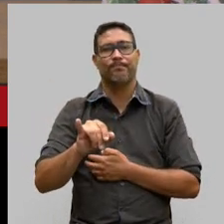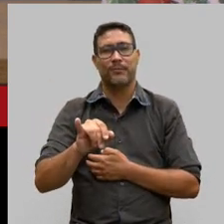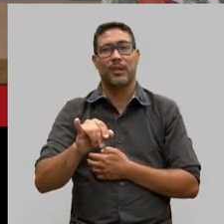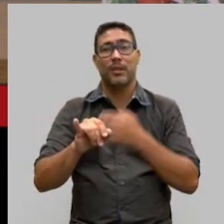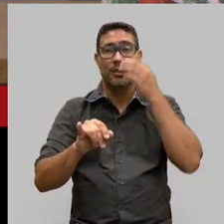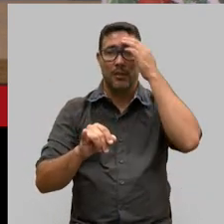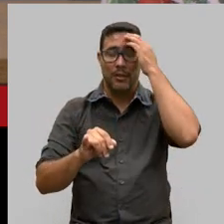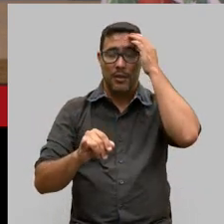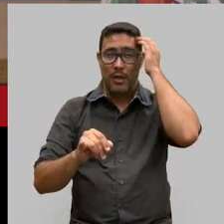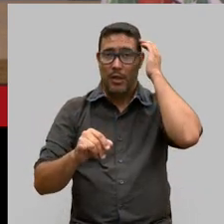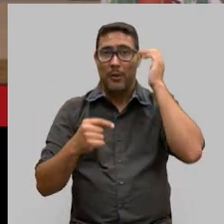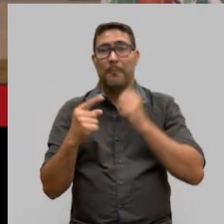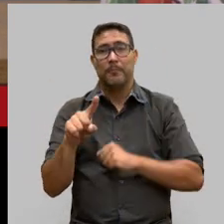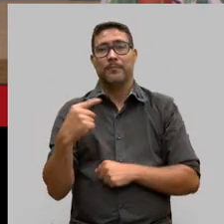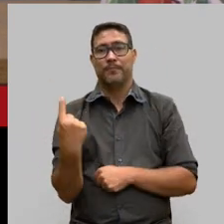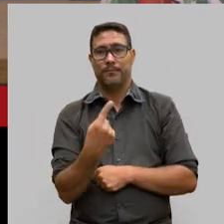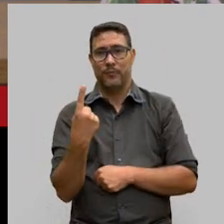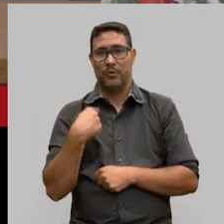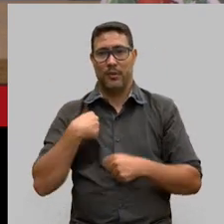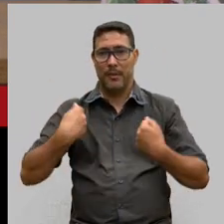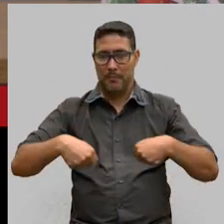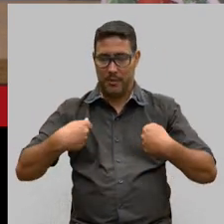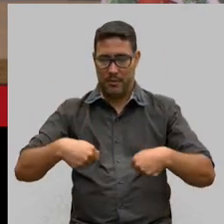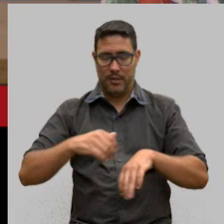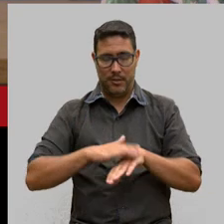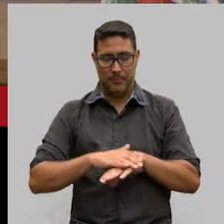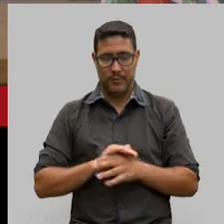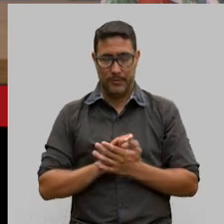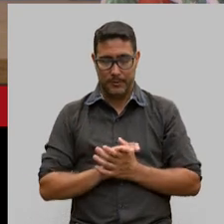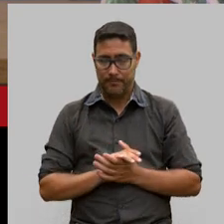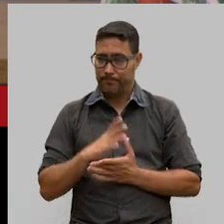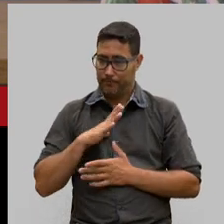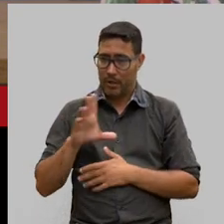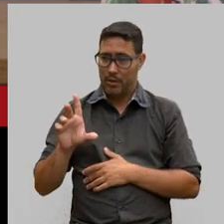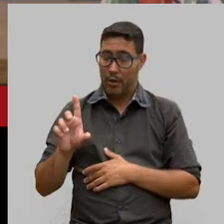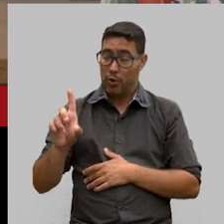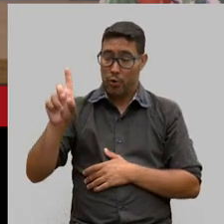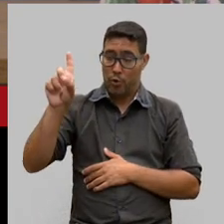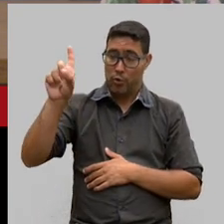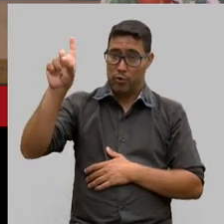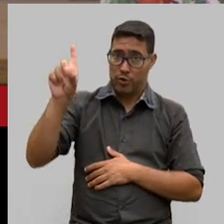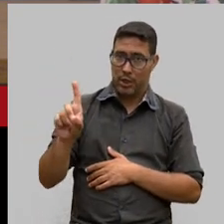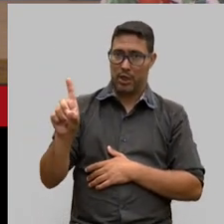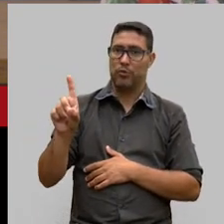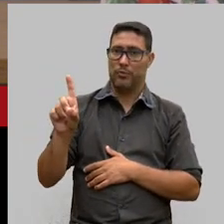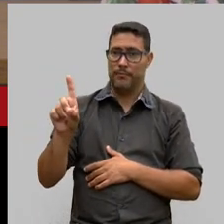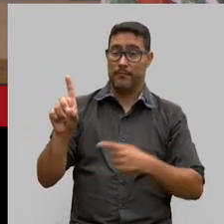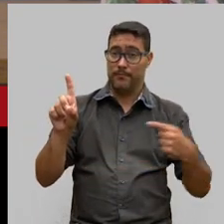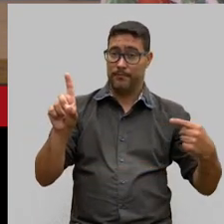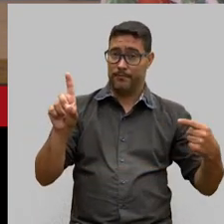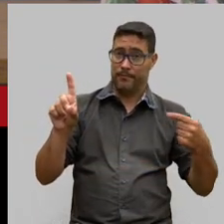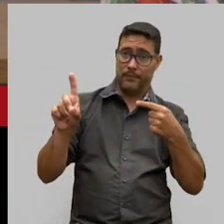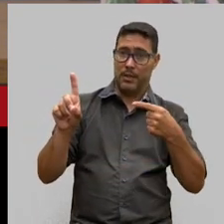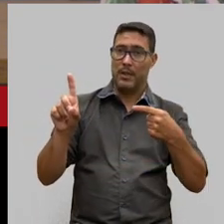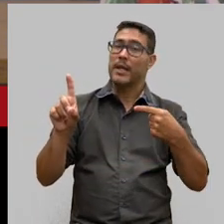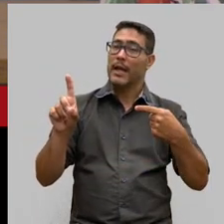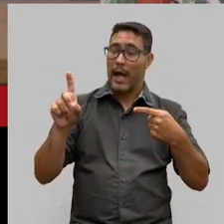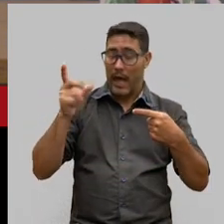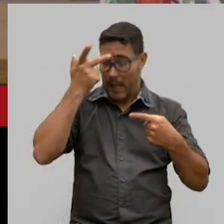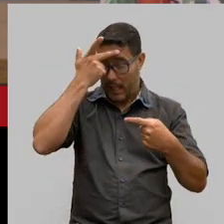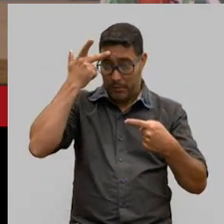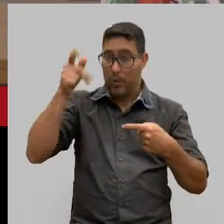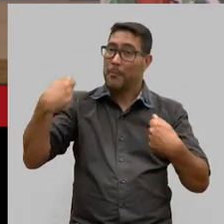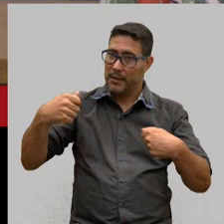precisamos de fato trazer o direito pro acesso acho que é isso mesmo Deputado E para isso nós vamos ter